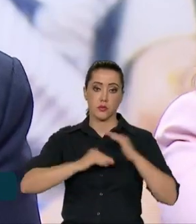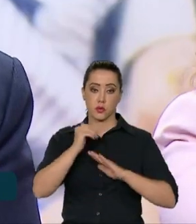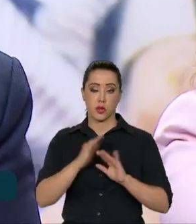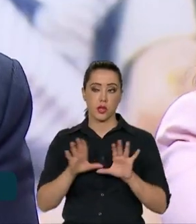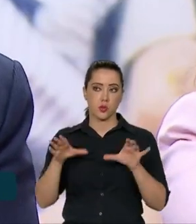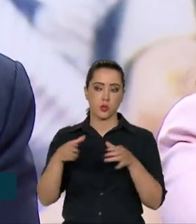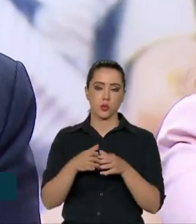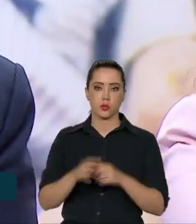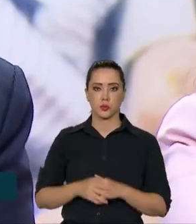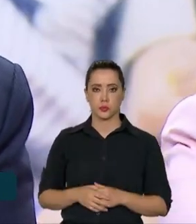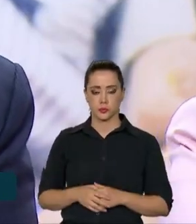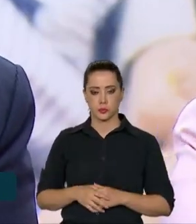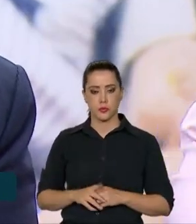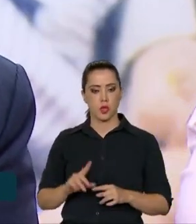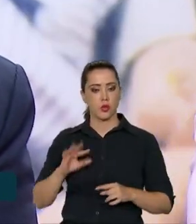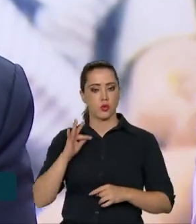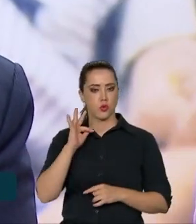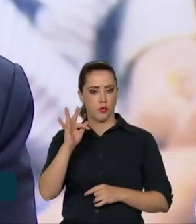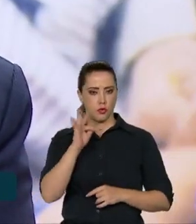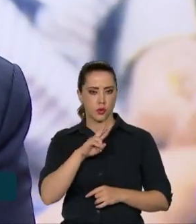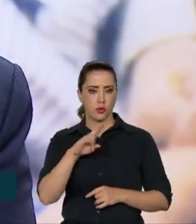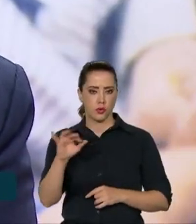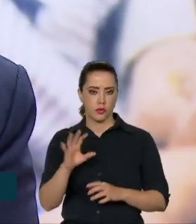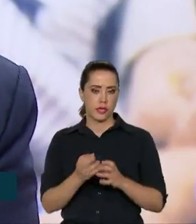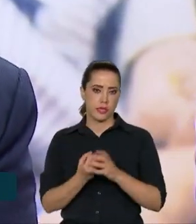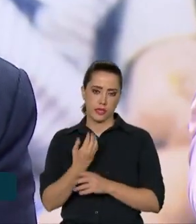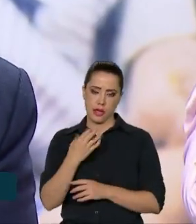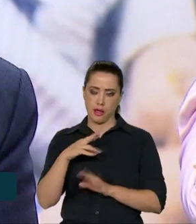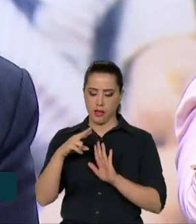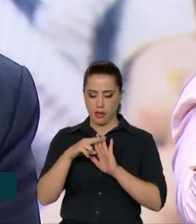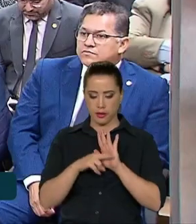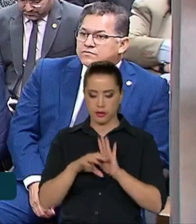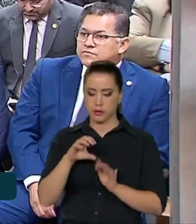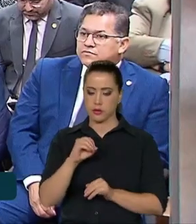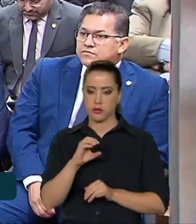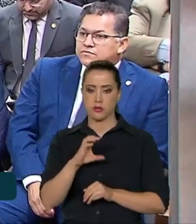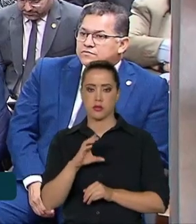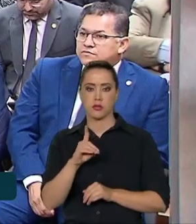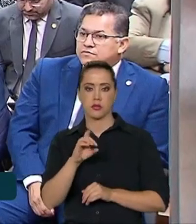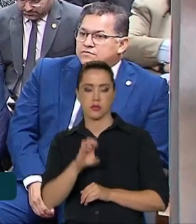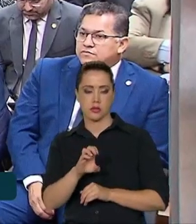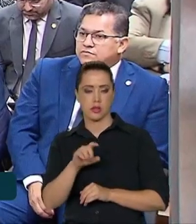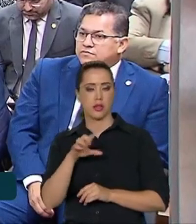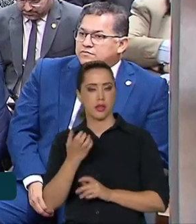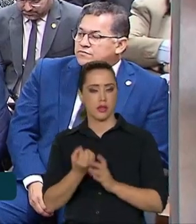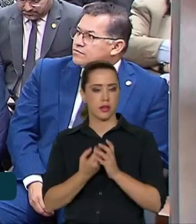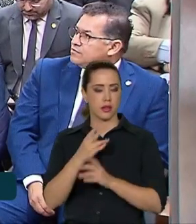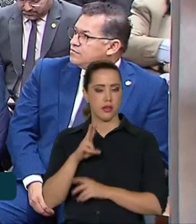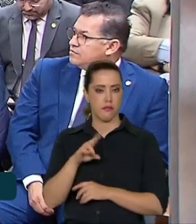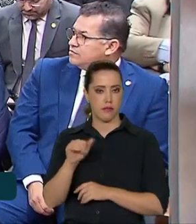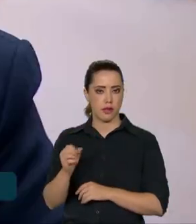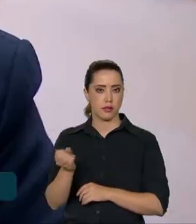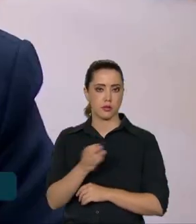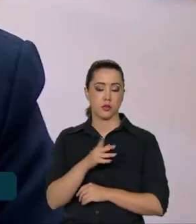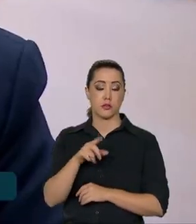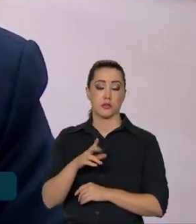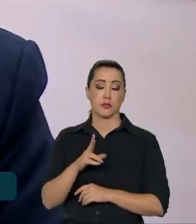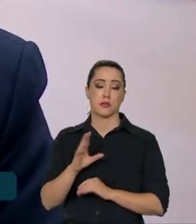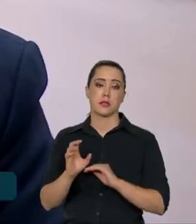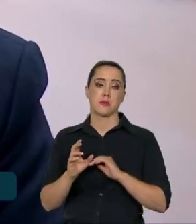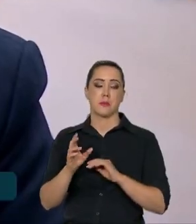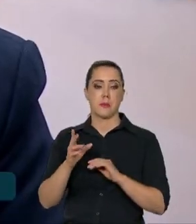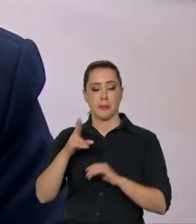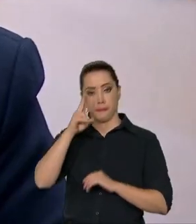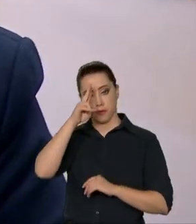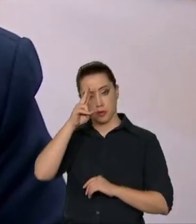atender a meta da OCDE, o governo prevê criar outras novas vagas em instituições federais e privadas. Foi feito tudo